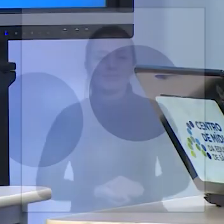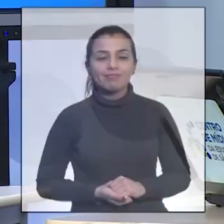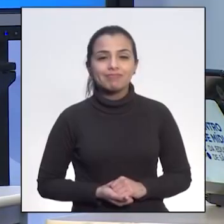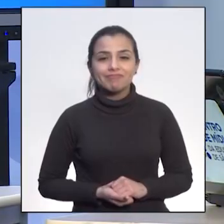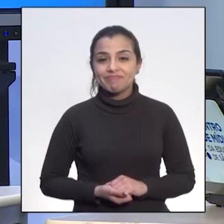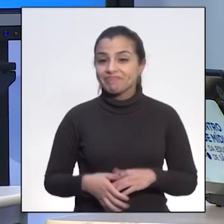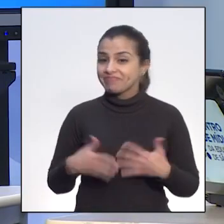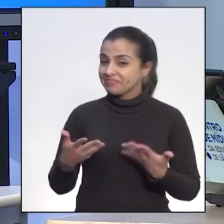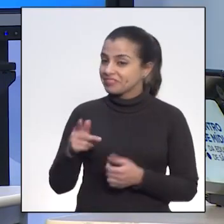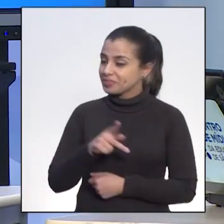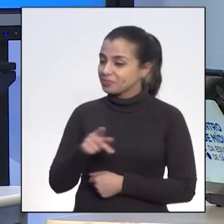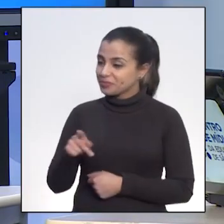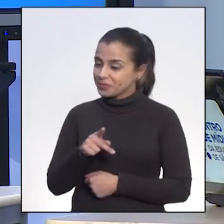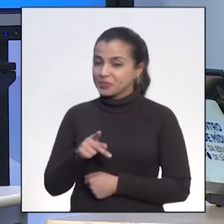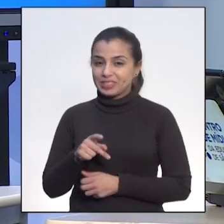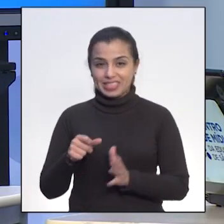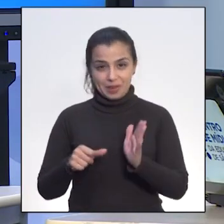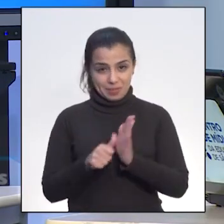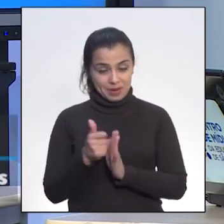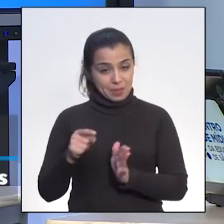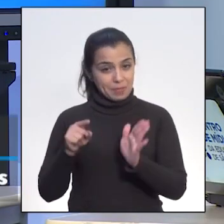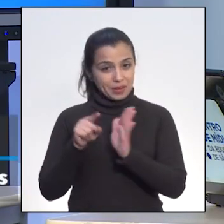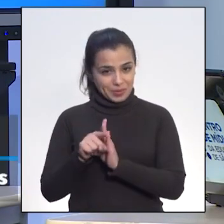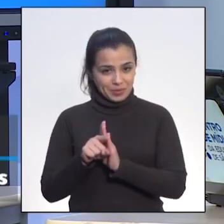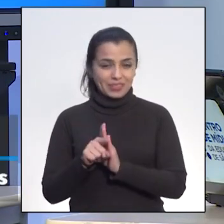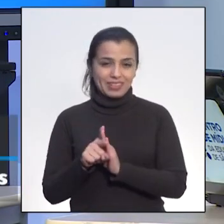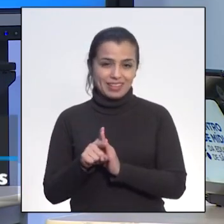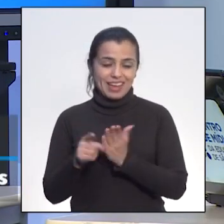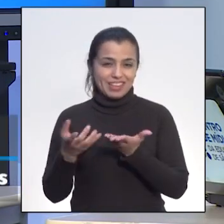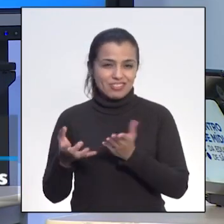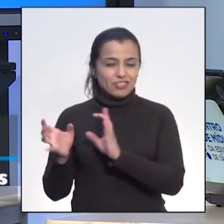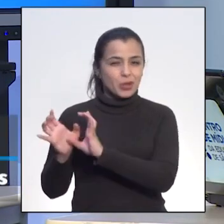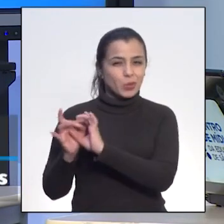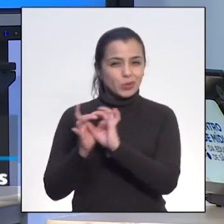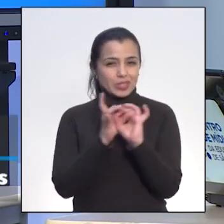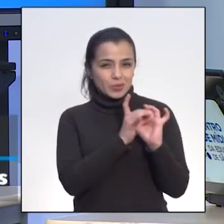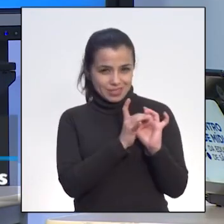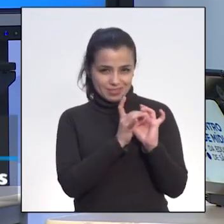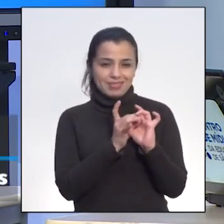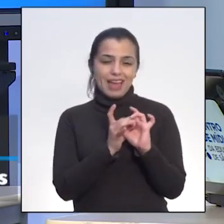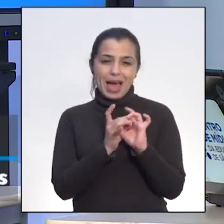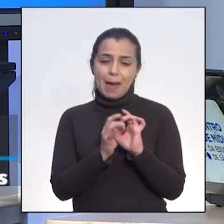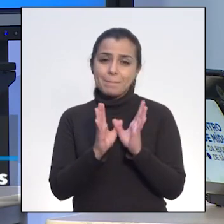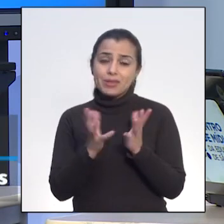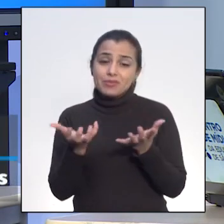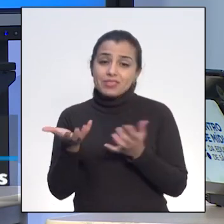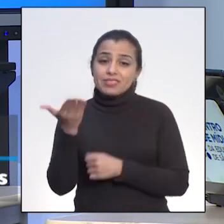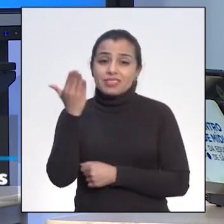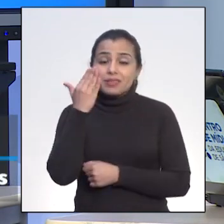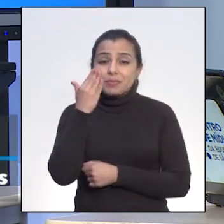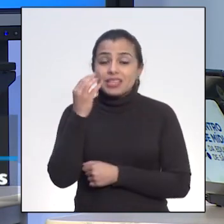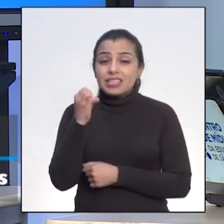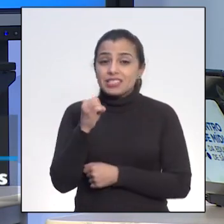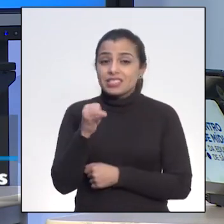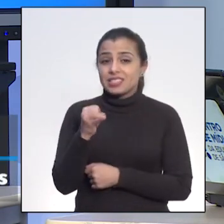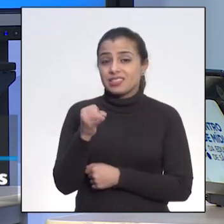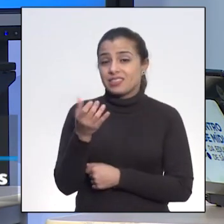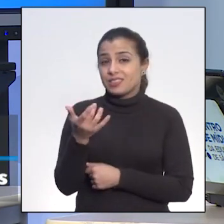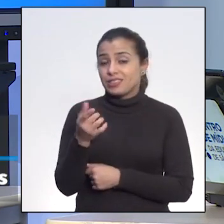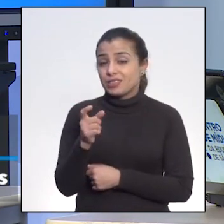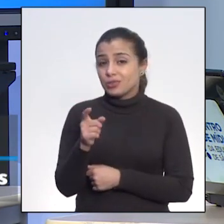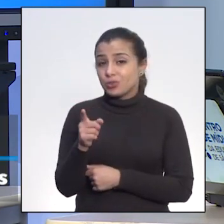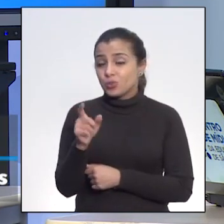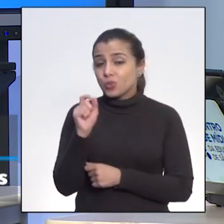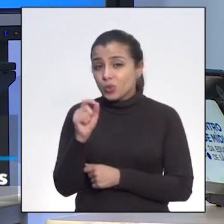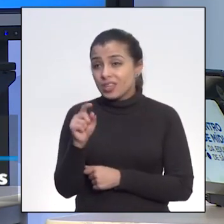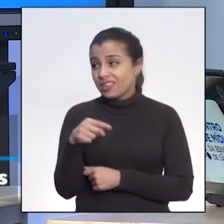Então, professora Tayana, essa primeira pergunta é porque a gente contextualizou bastante aqui, né? Mas eu queria saber se os alunos sabem do que nós estamos falando,